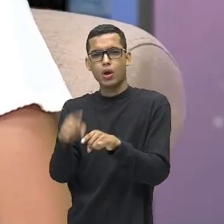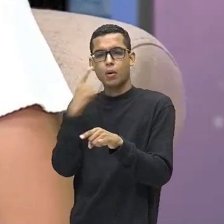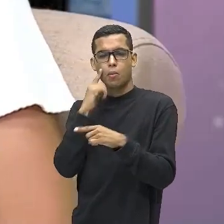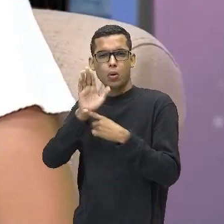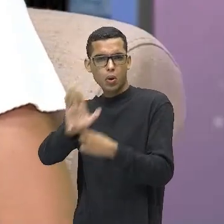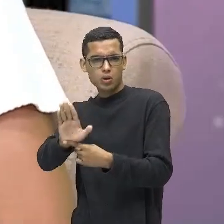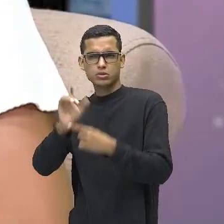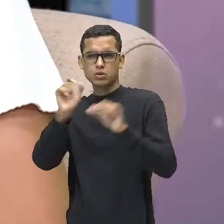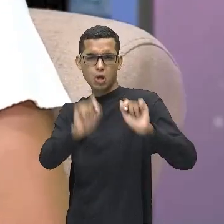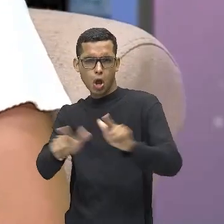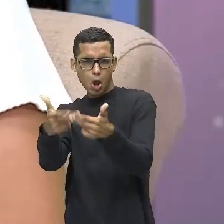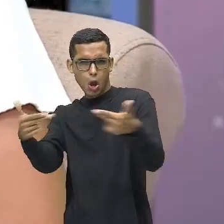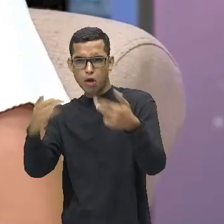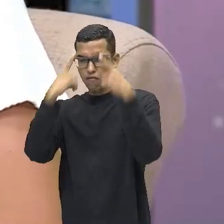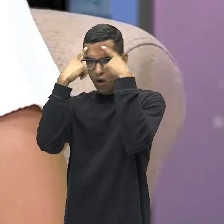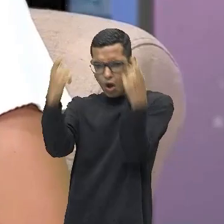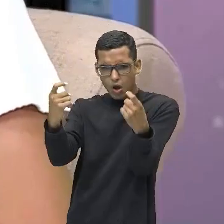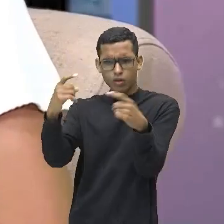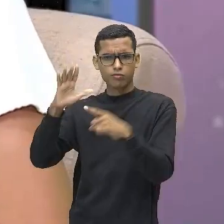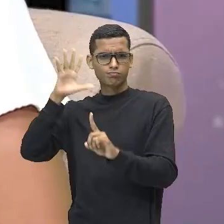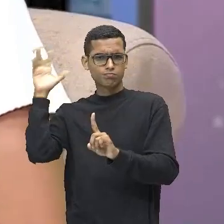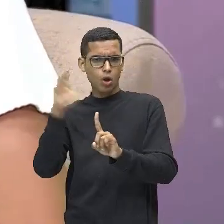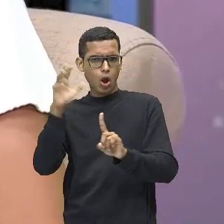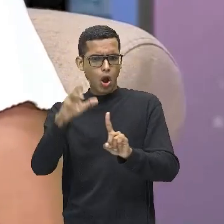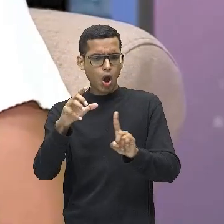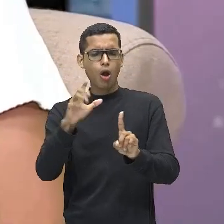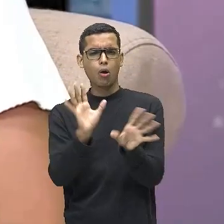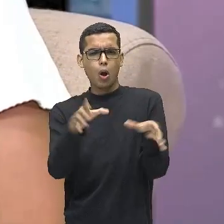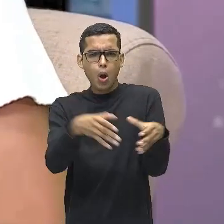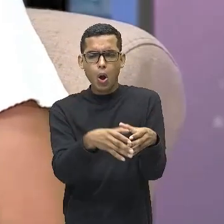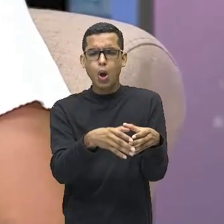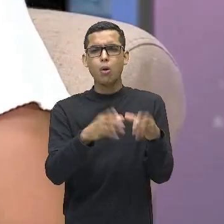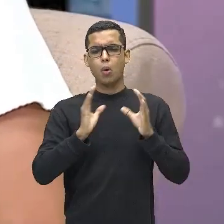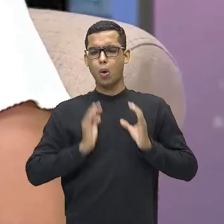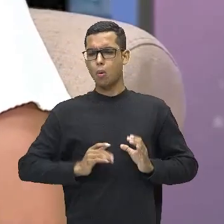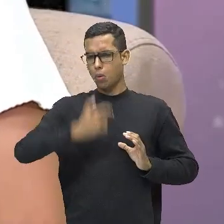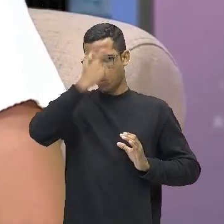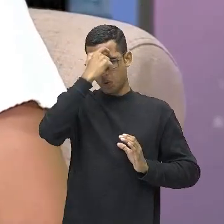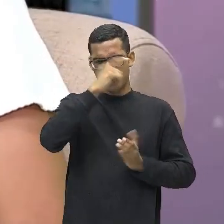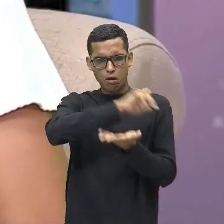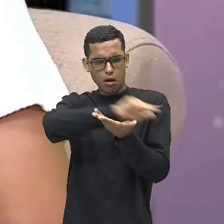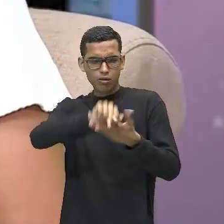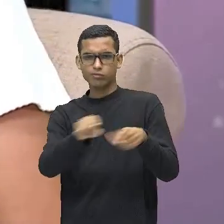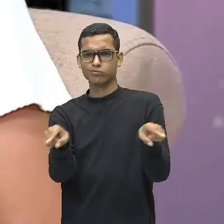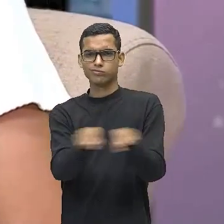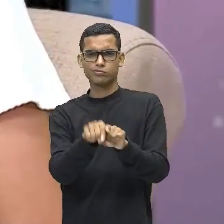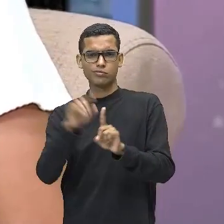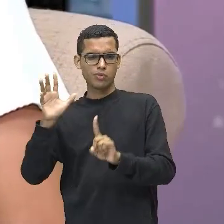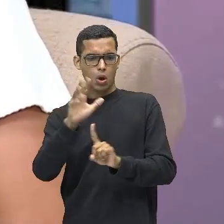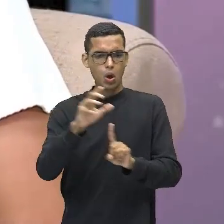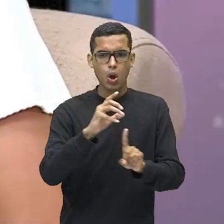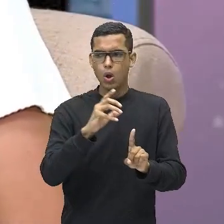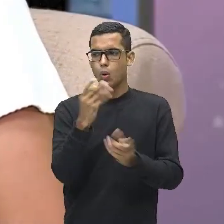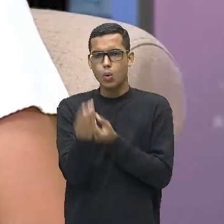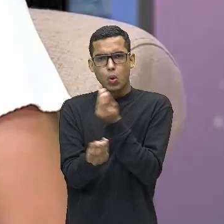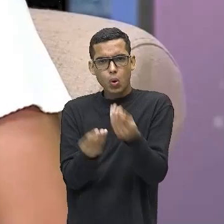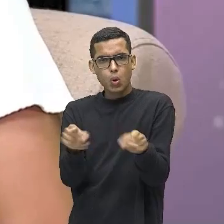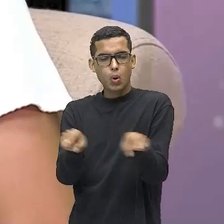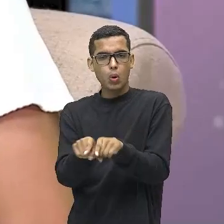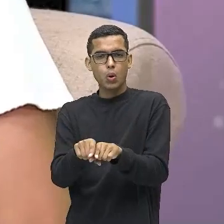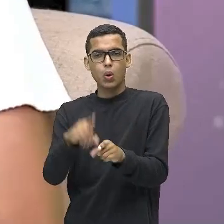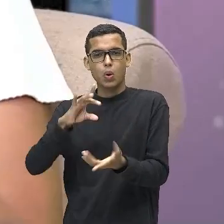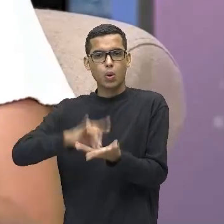violentas afetam o comportamento das nossas crianças. E expor essas crianças a imagens e